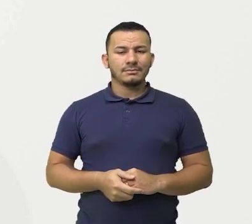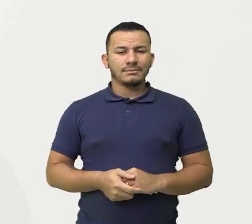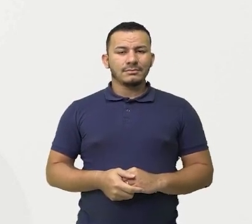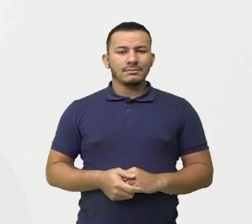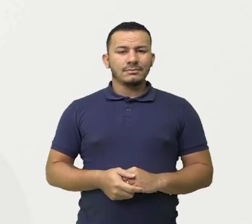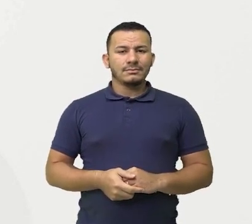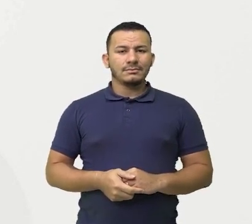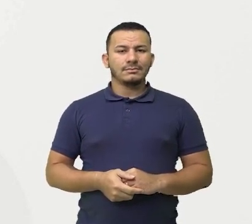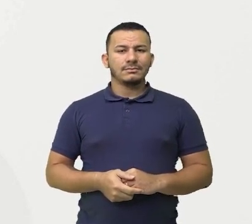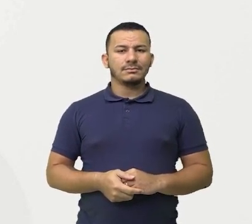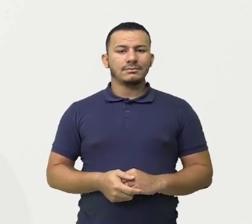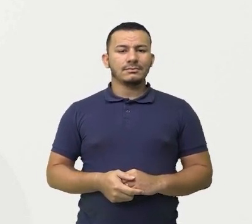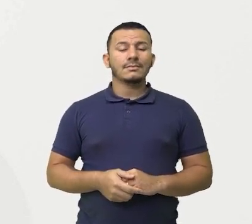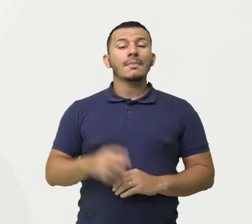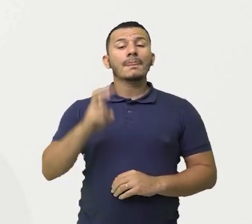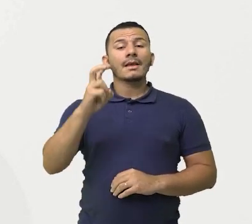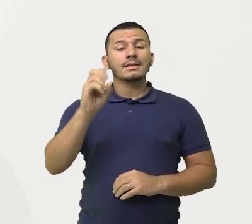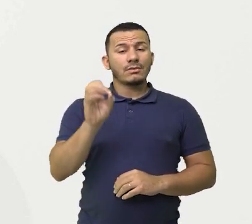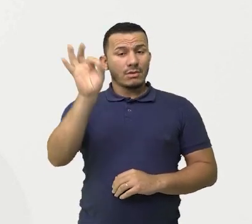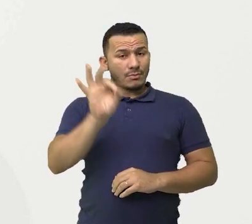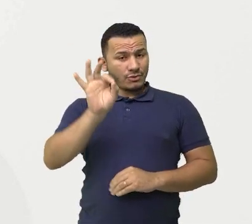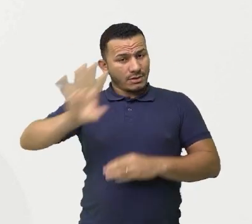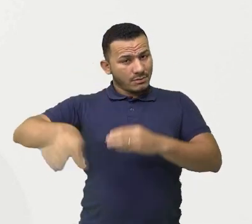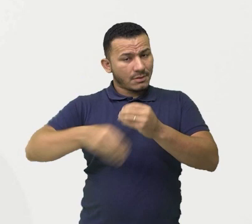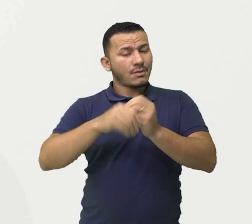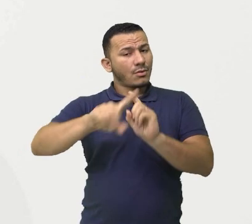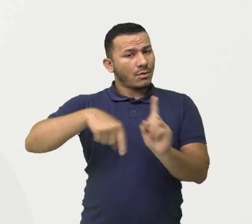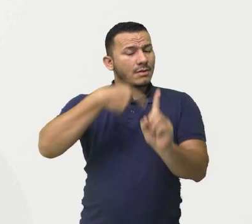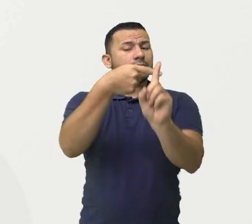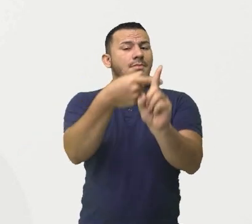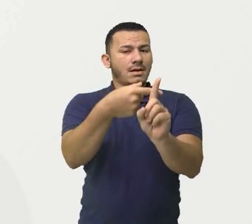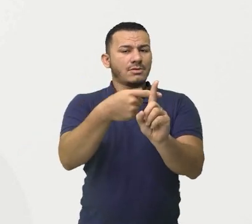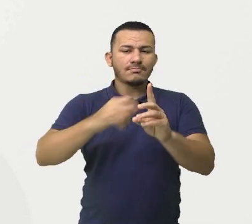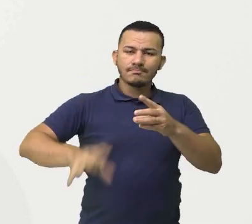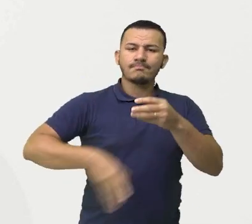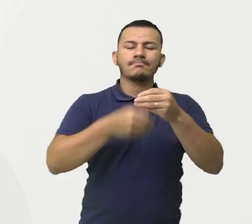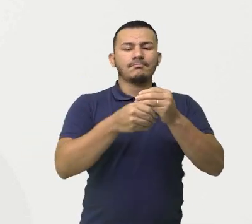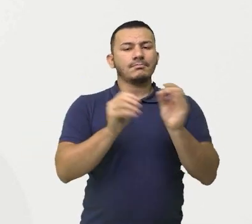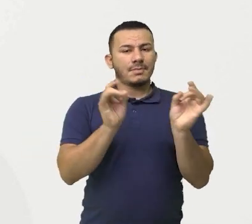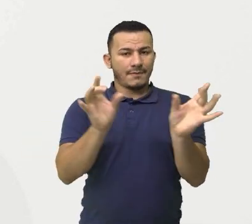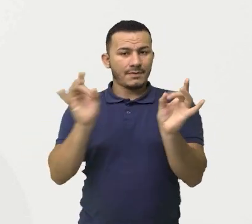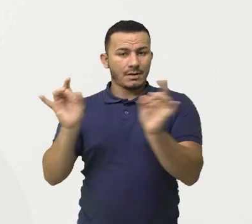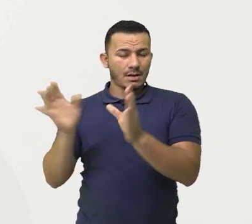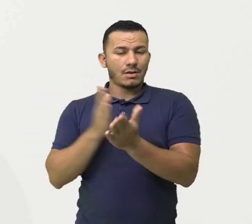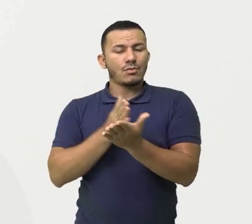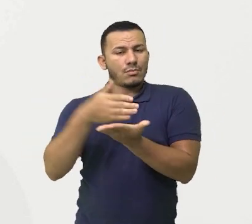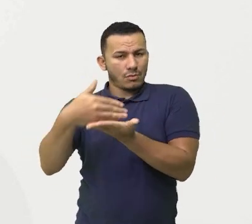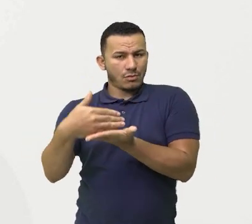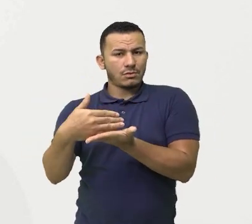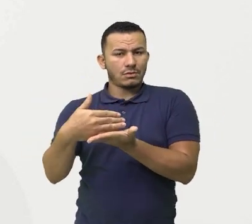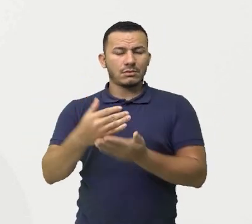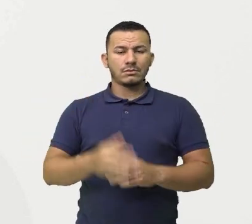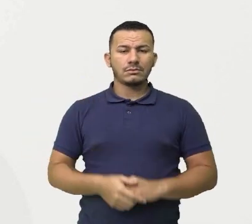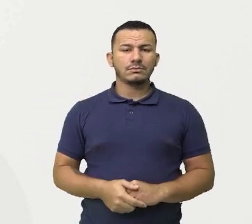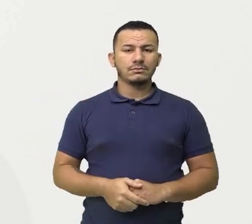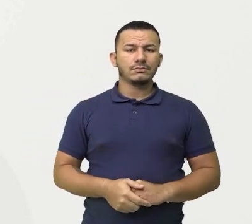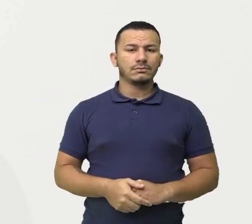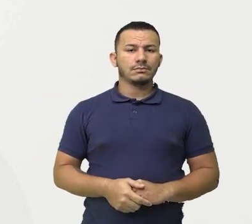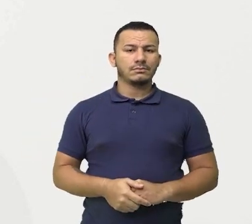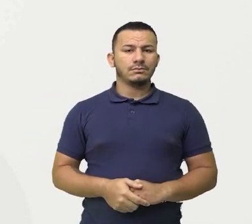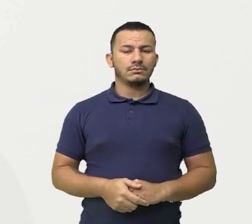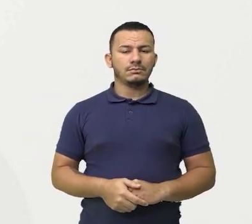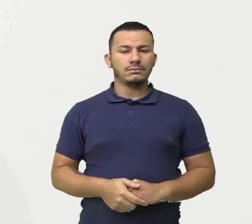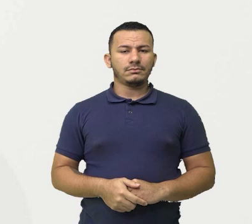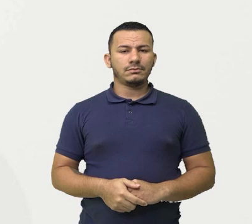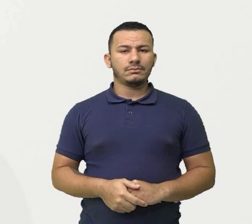aí para essa informação. 50% é o valor que ele coloca de acréscimo sobre o valor do custo